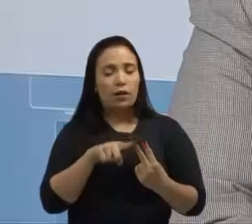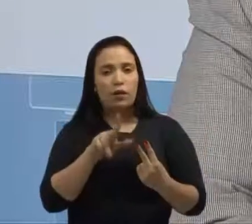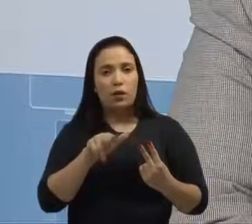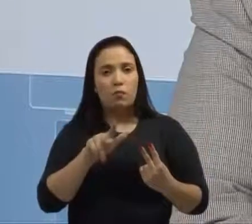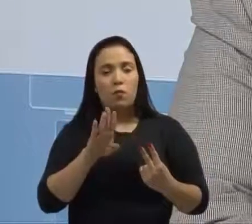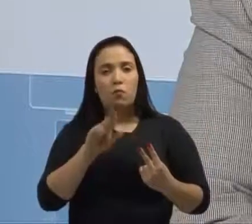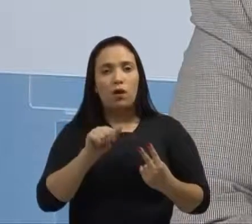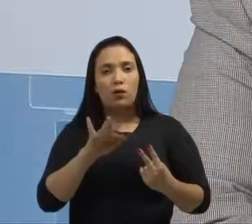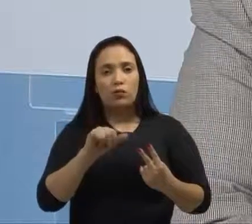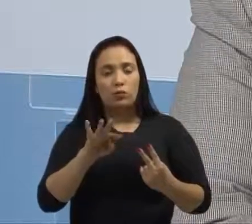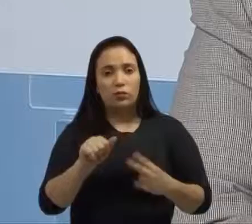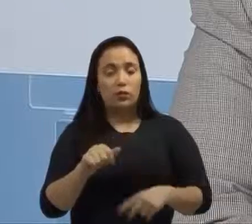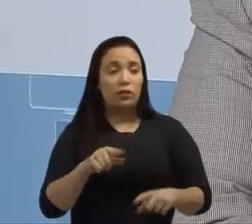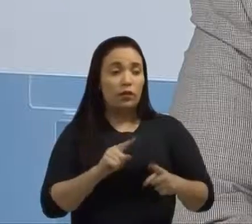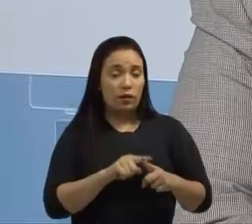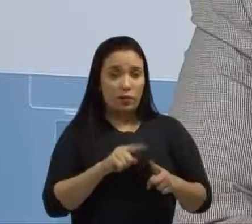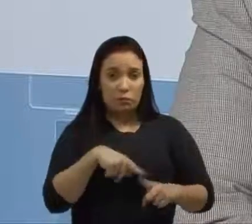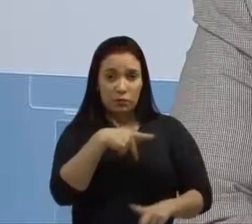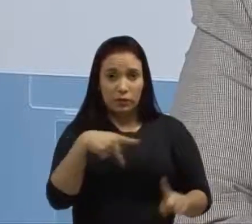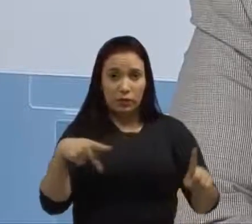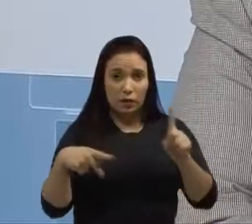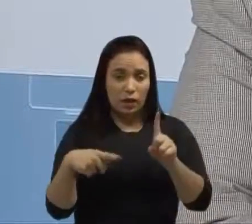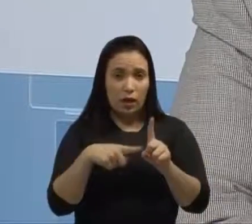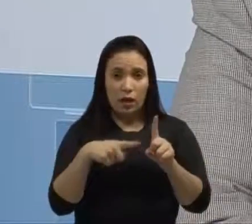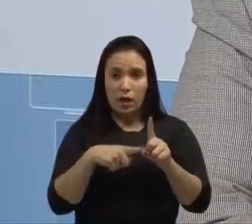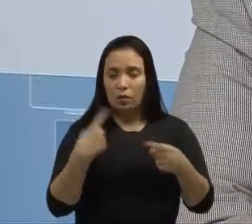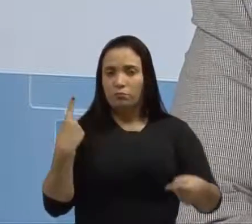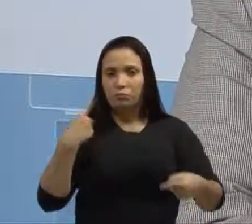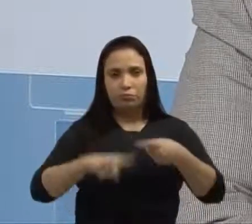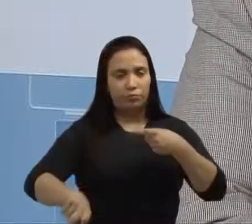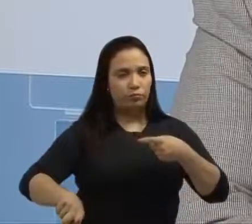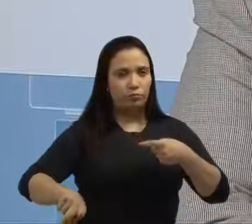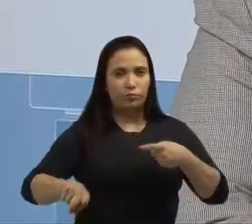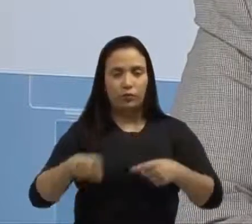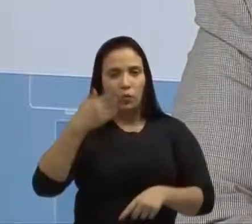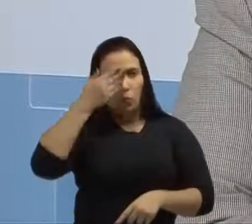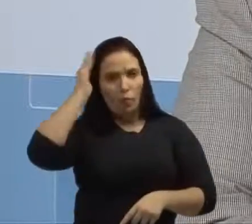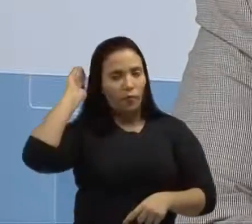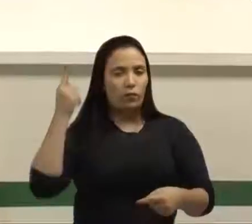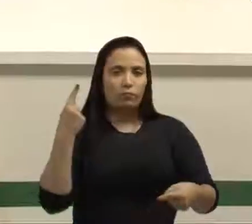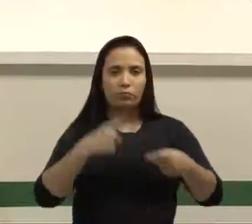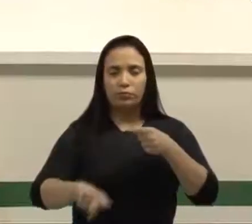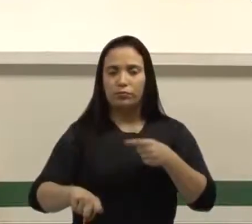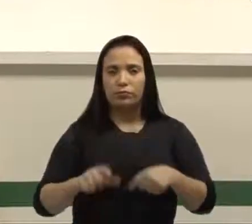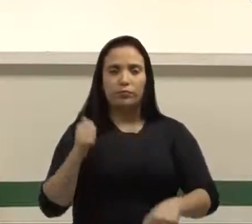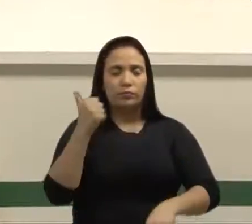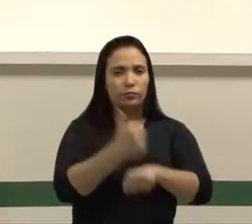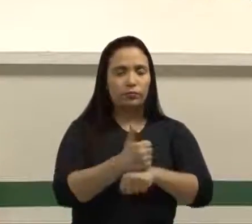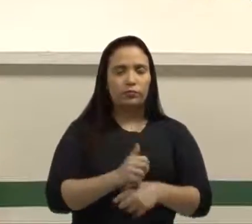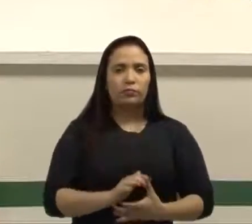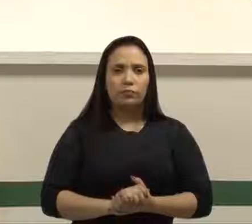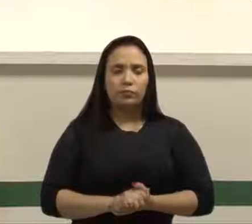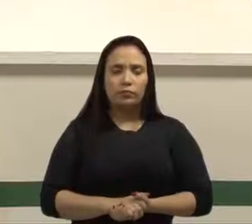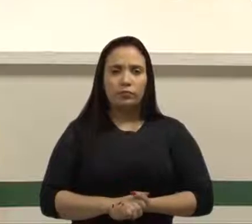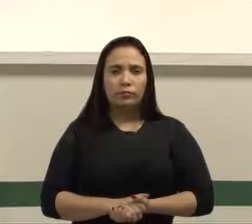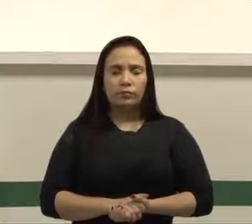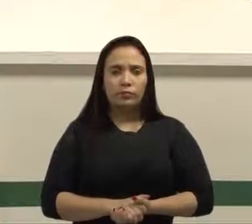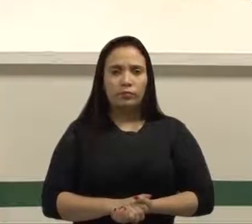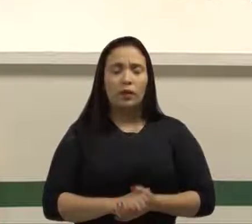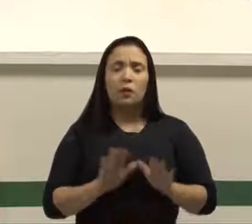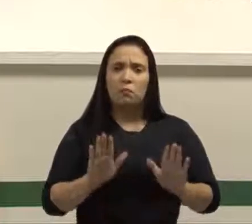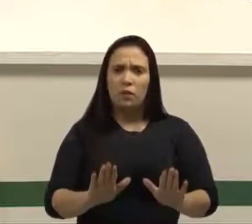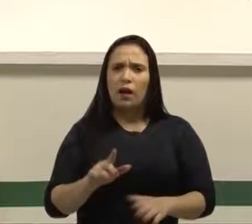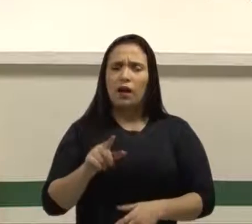homem pequeno para a dimensão do cargo que ele ocupa. A grande verdade é essa. Agora, não é perigoso por ser um homem pequeno, por ser um